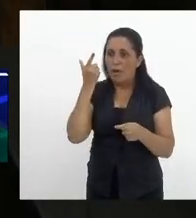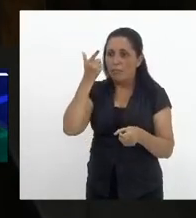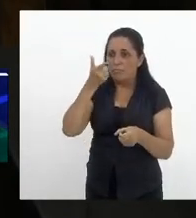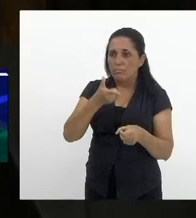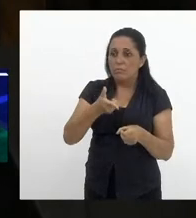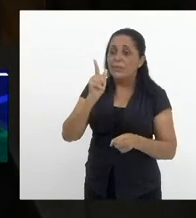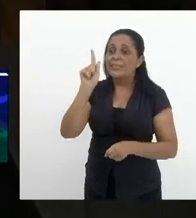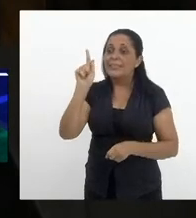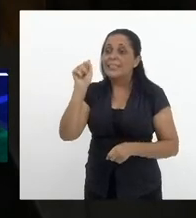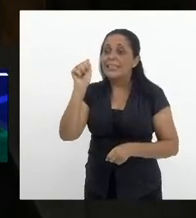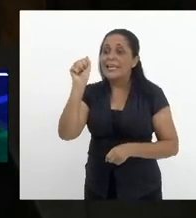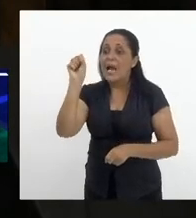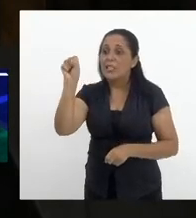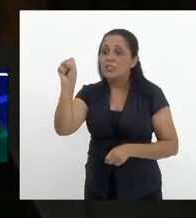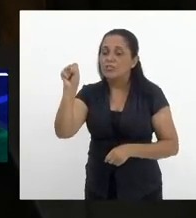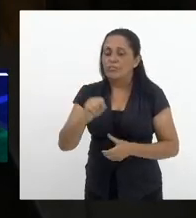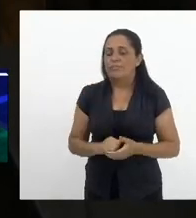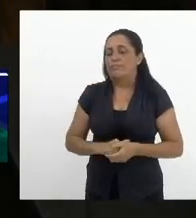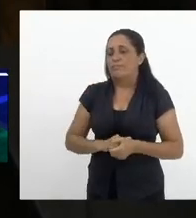gás,